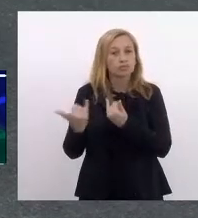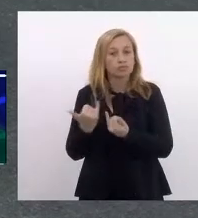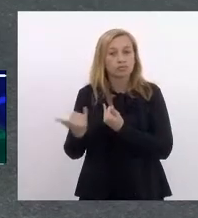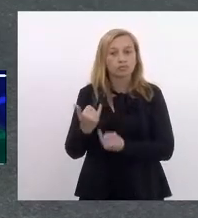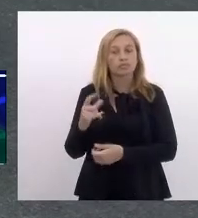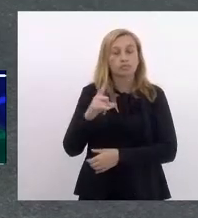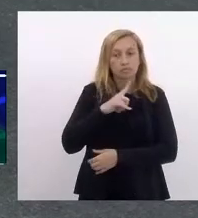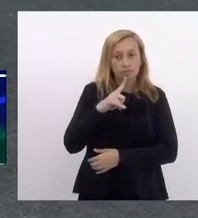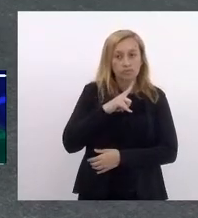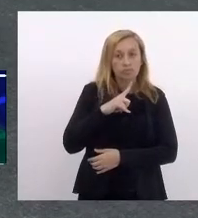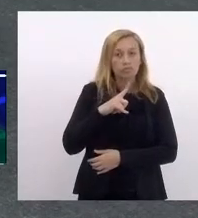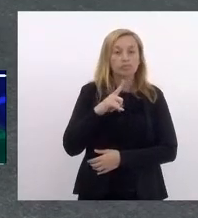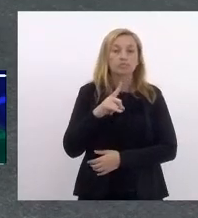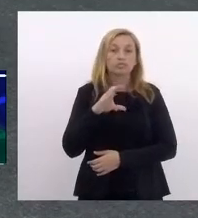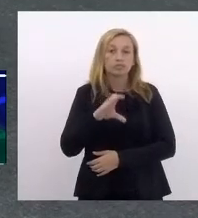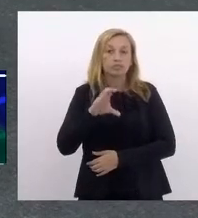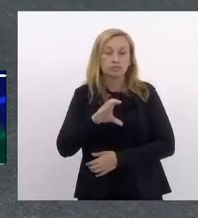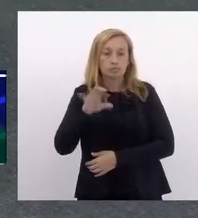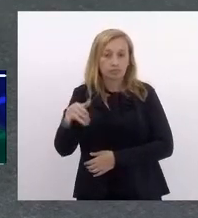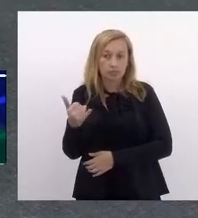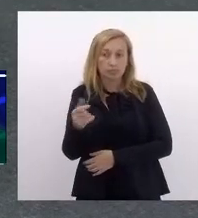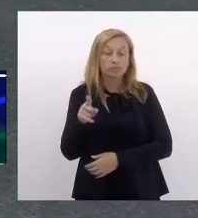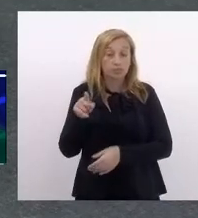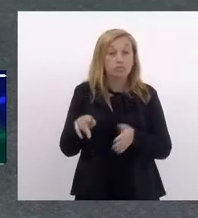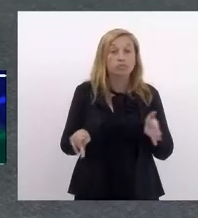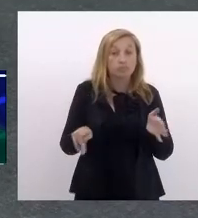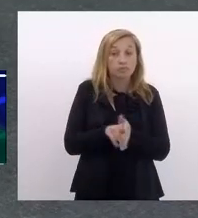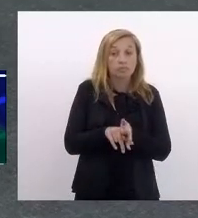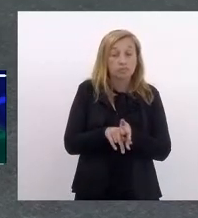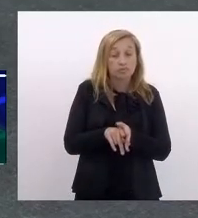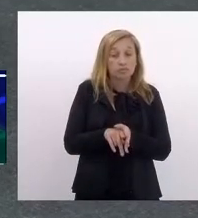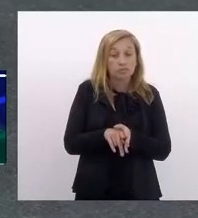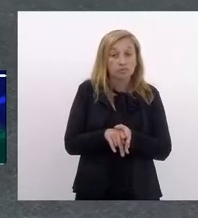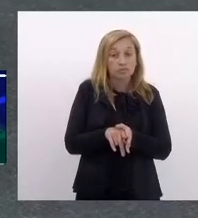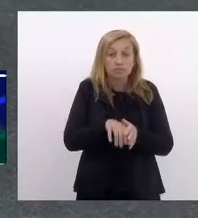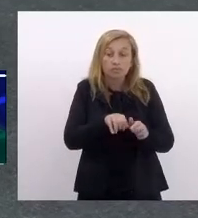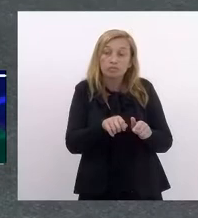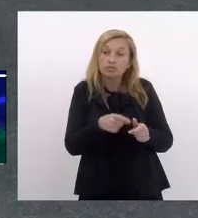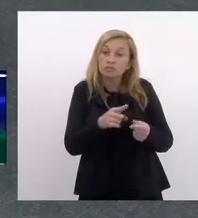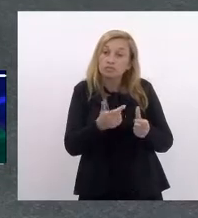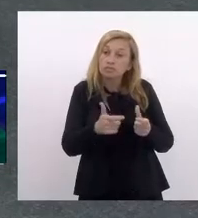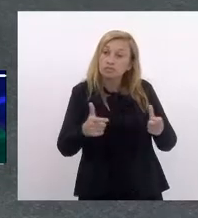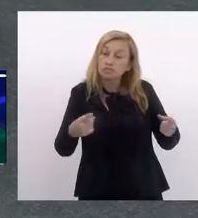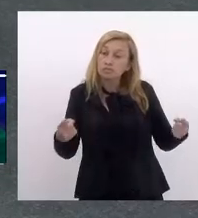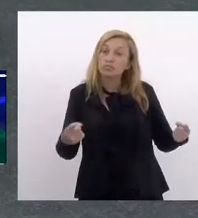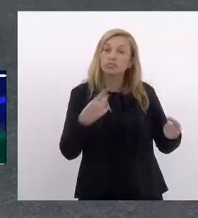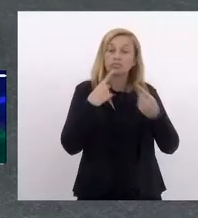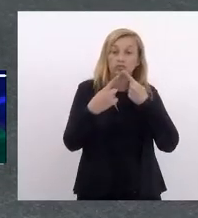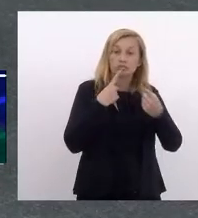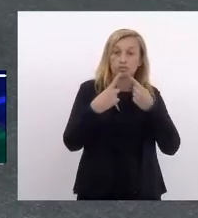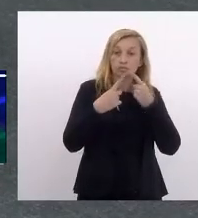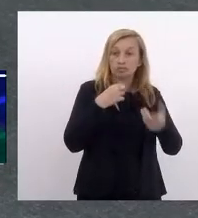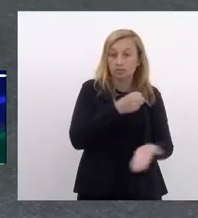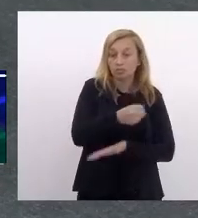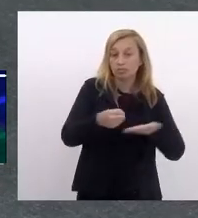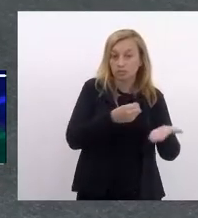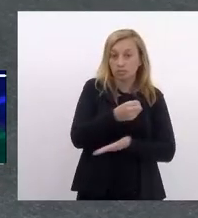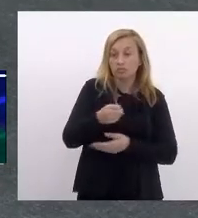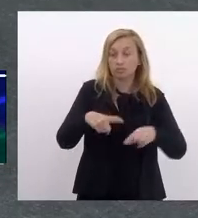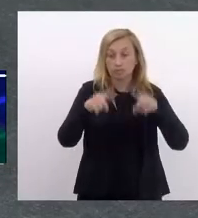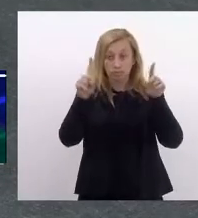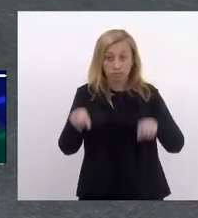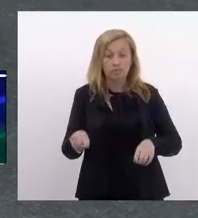eu tive da CCJ é que esse projeto tinha sido amplamente discutido, inclusive com a base dos